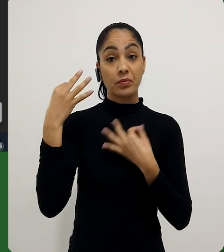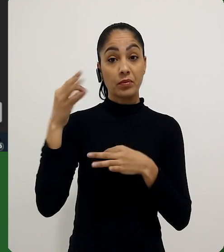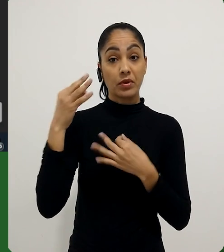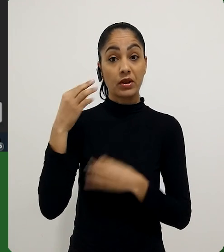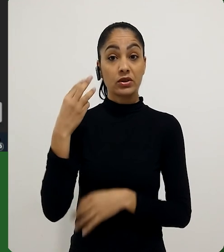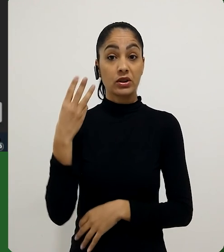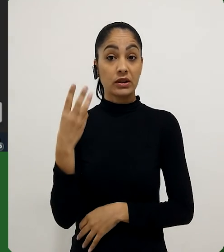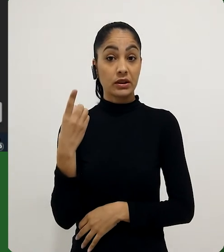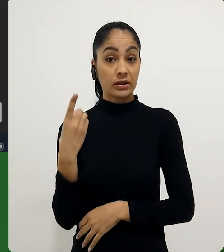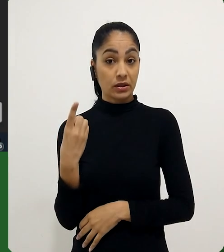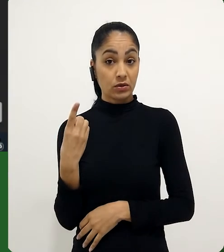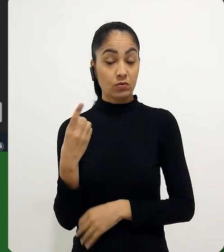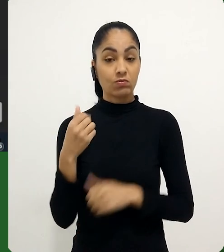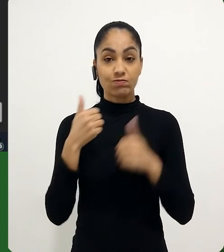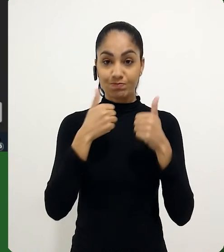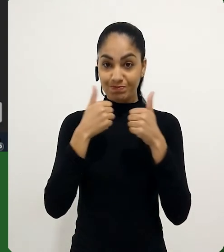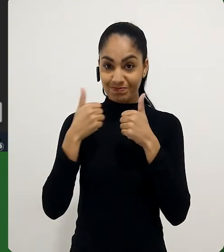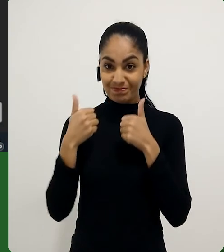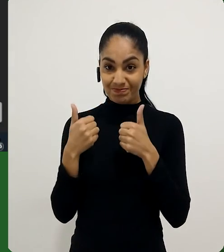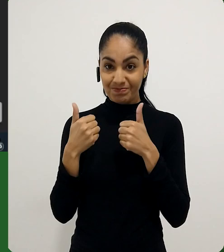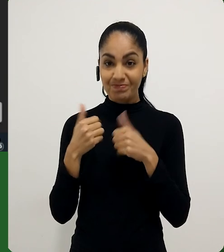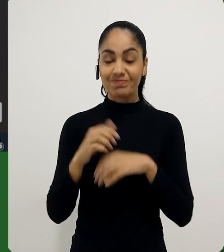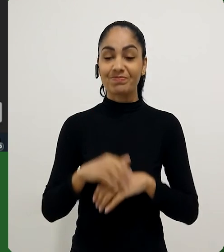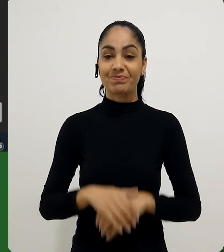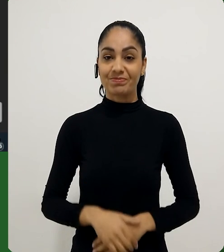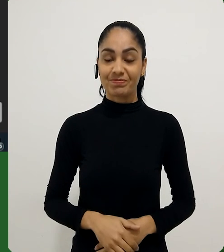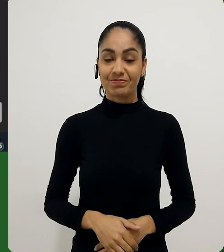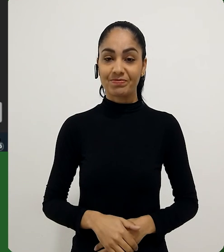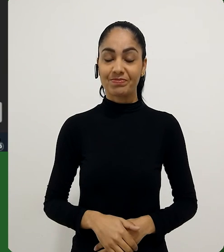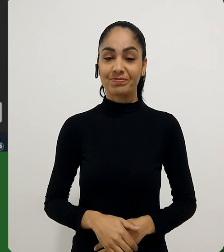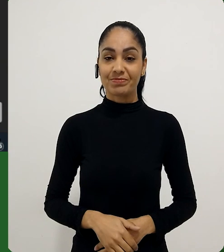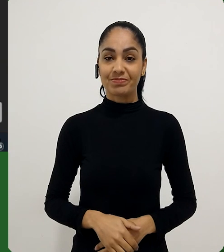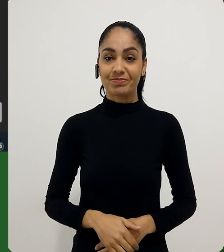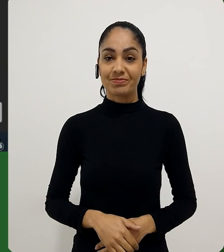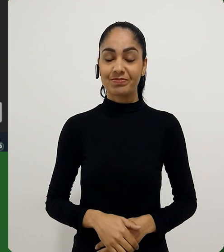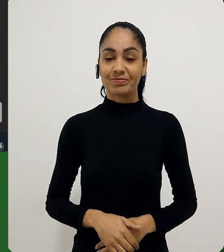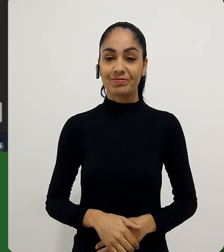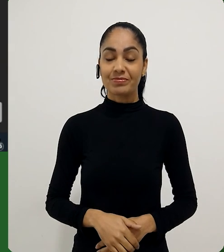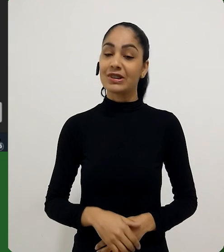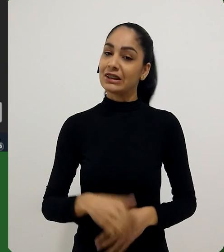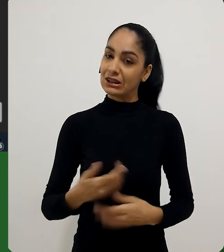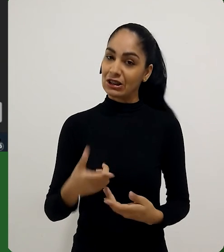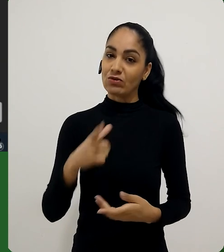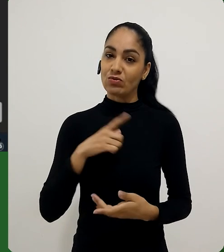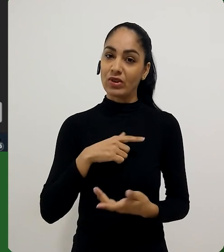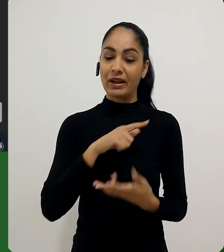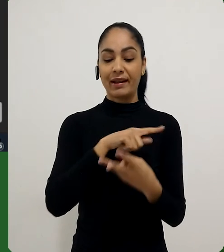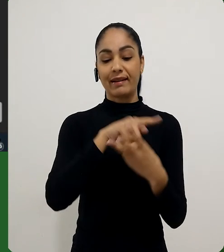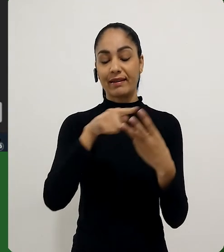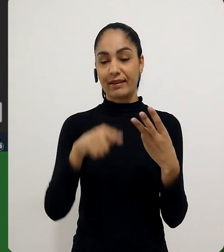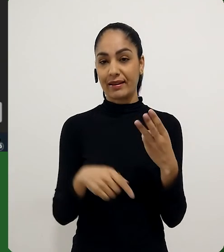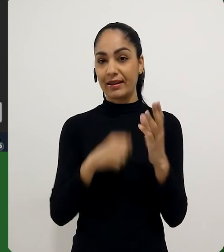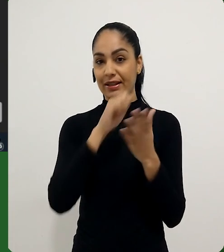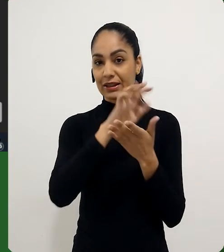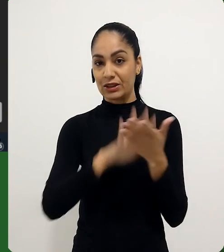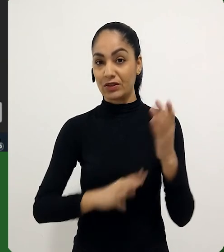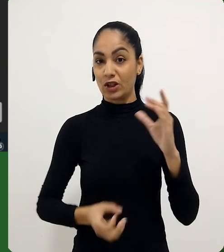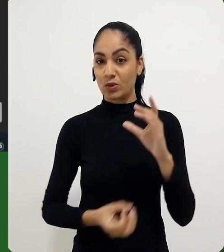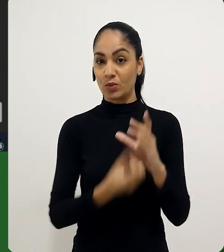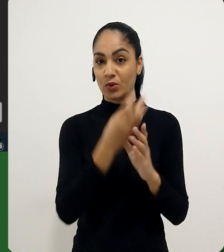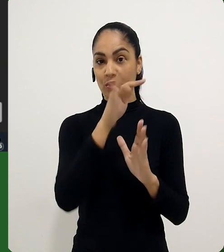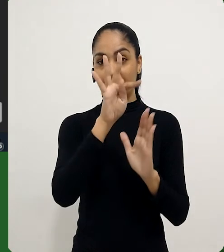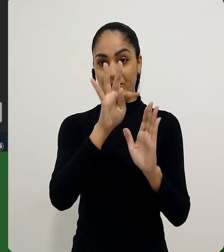a proposta na página 31. Beleza, pessoal? Então, são essas